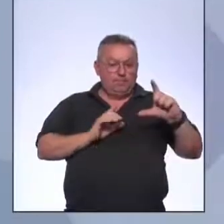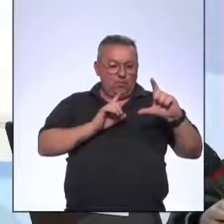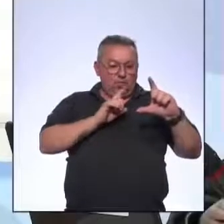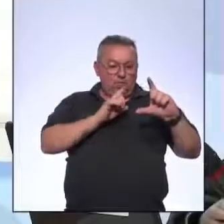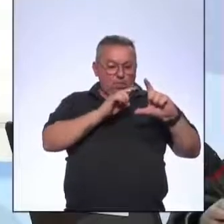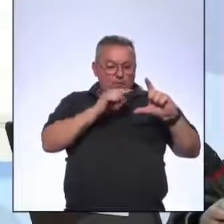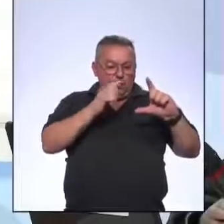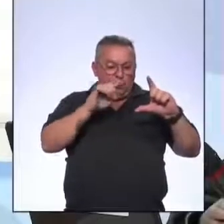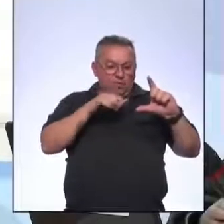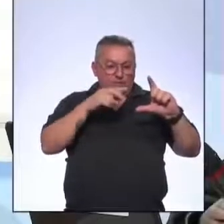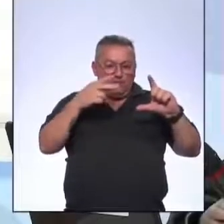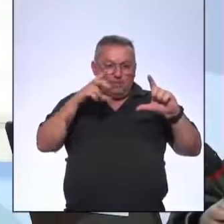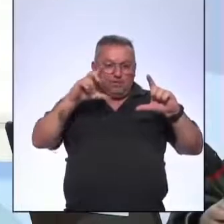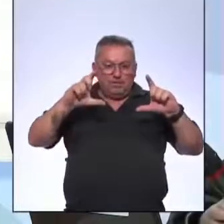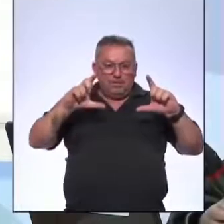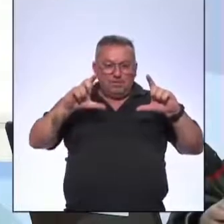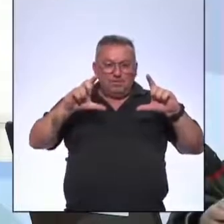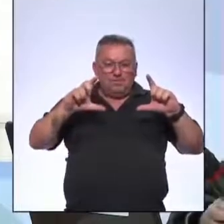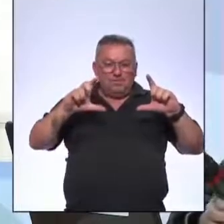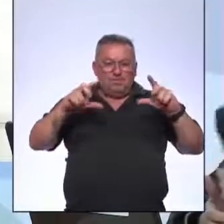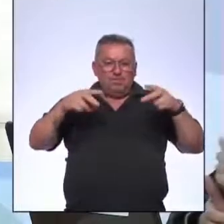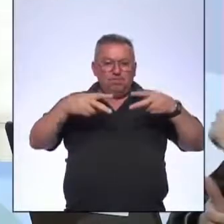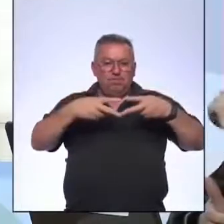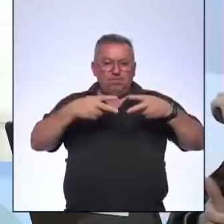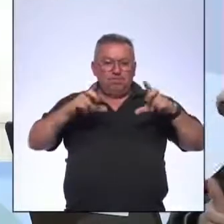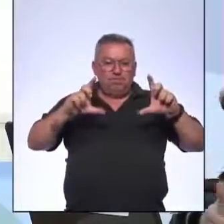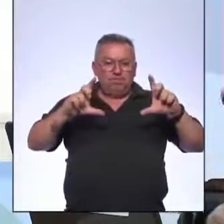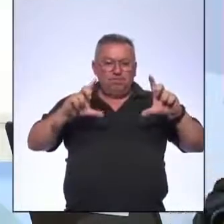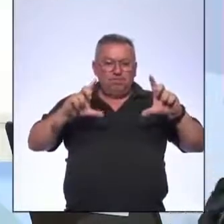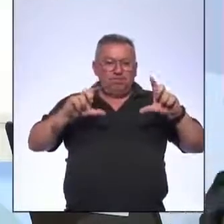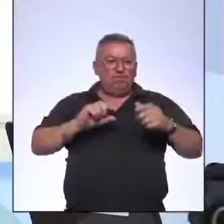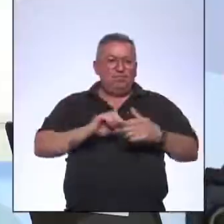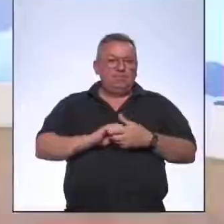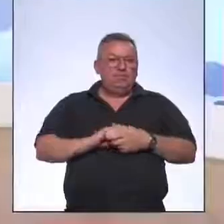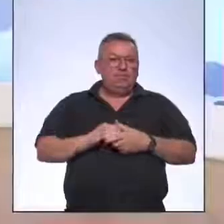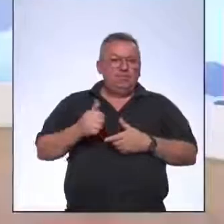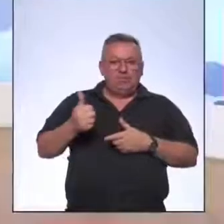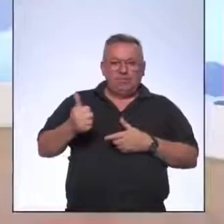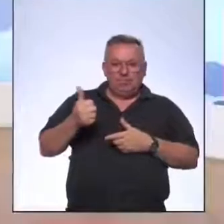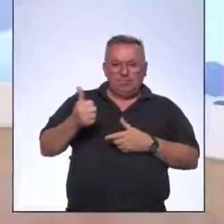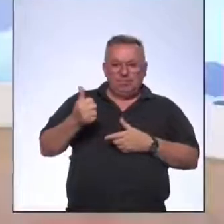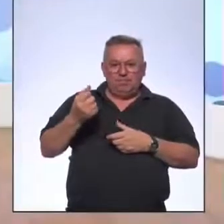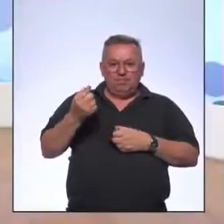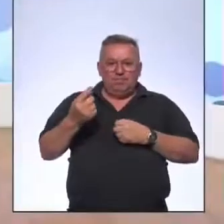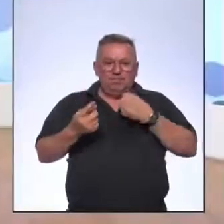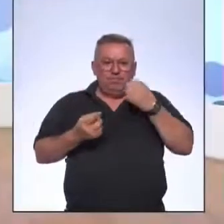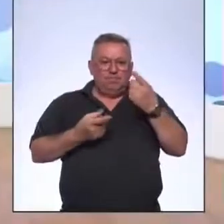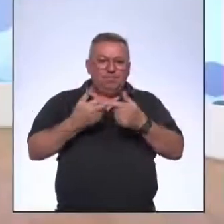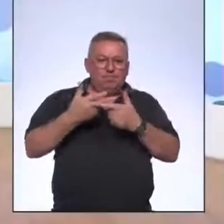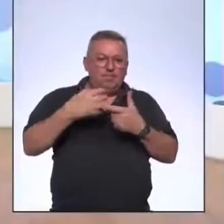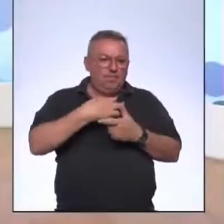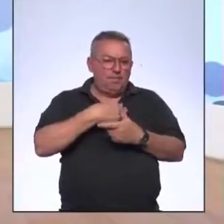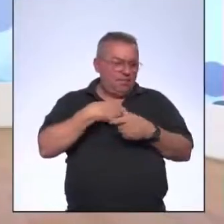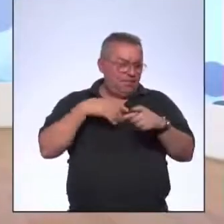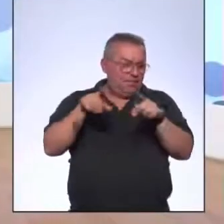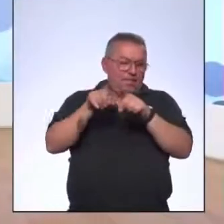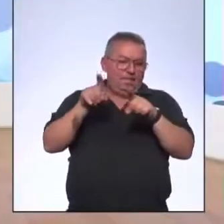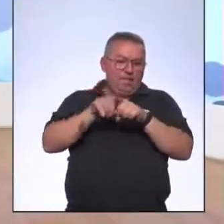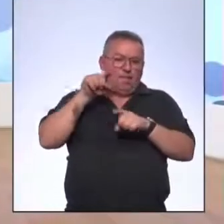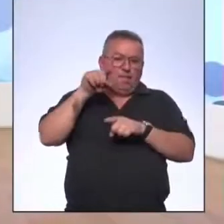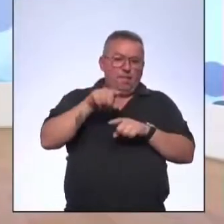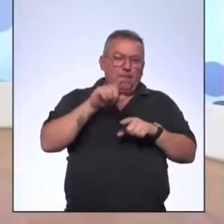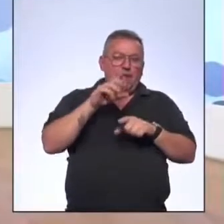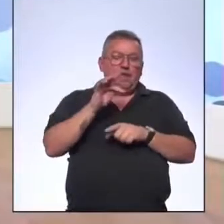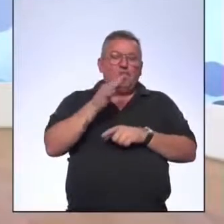onde sai o meu par ordenado E aí Jonas beleza né algumas características né dessa